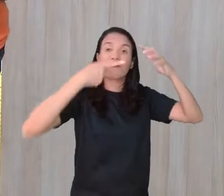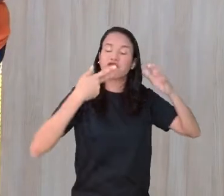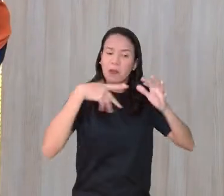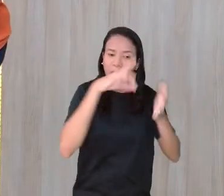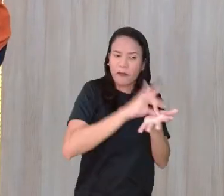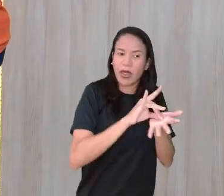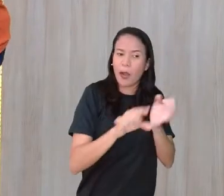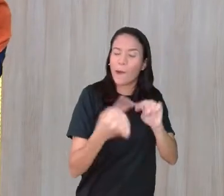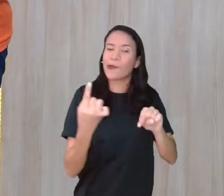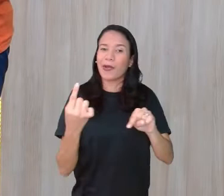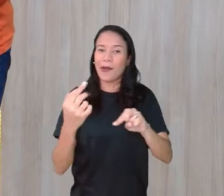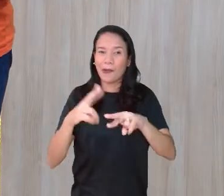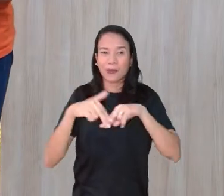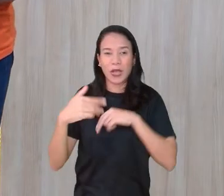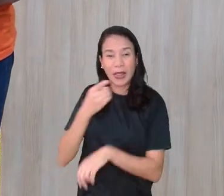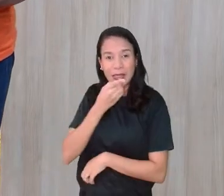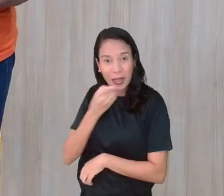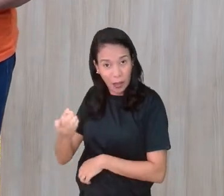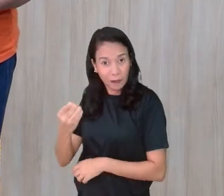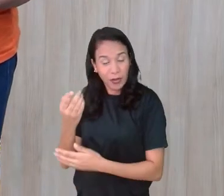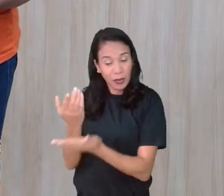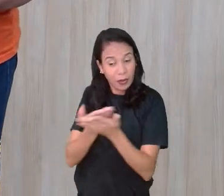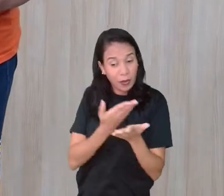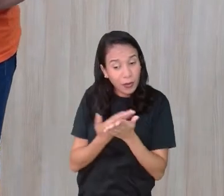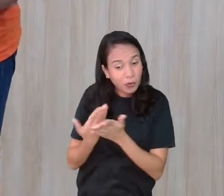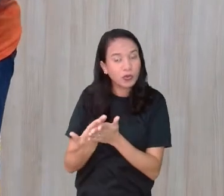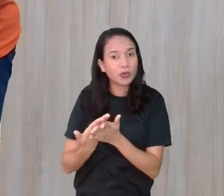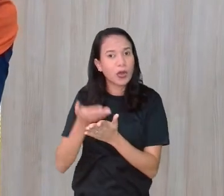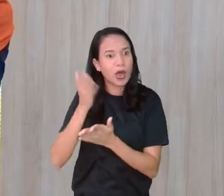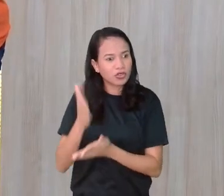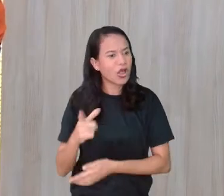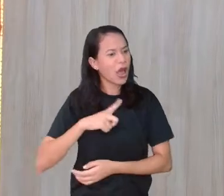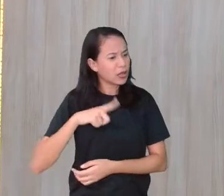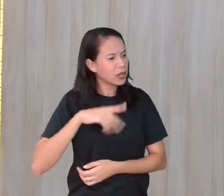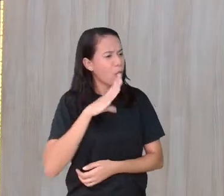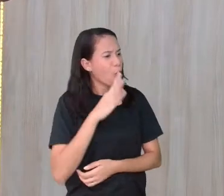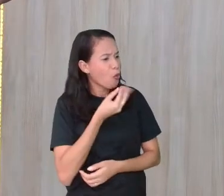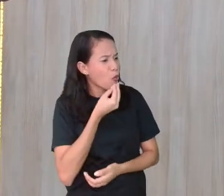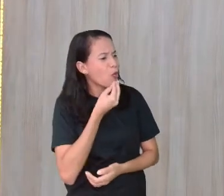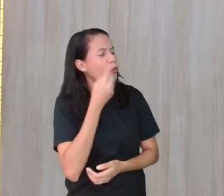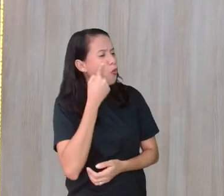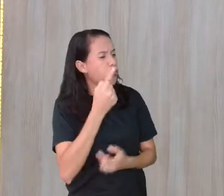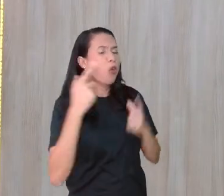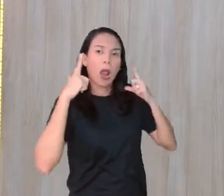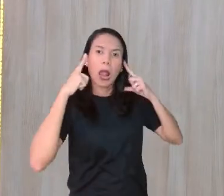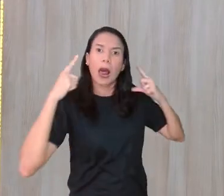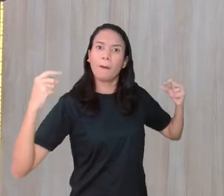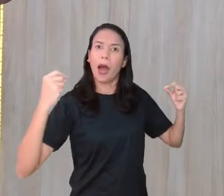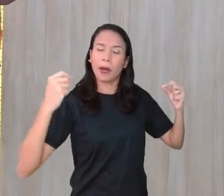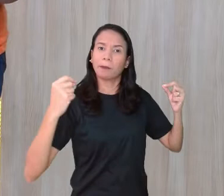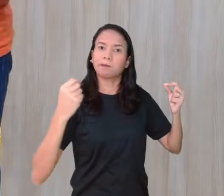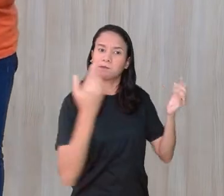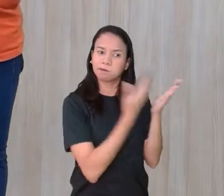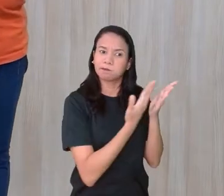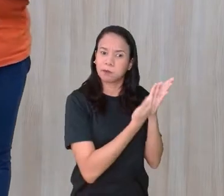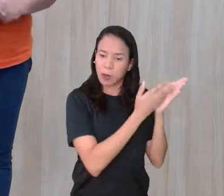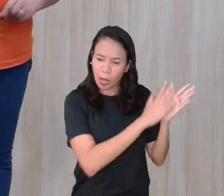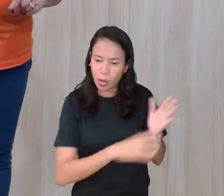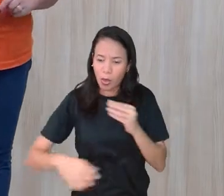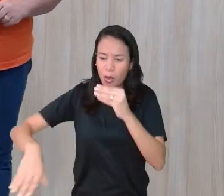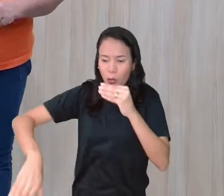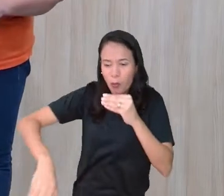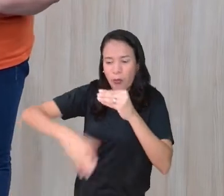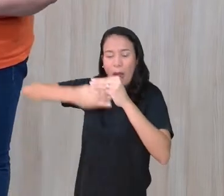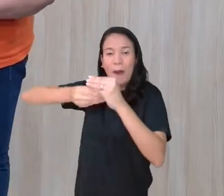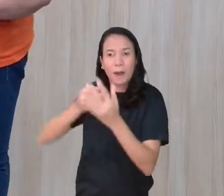né? Então, quando Darwin começa a estudar, ele já pegou muita coisa das informações feitas por Lamarck. Mas vamos ver o que